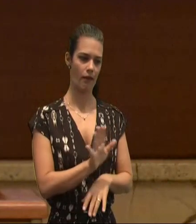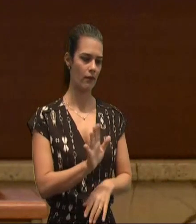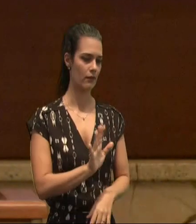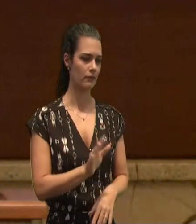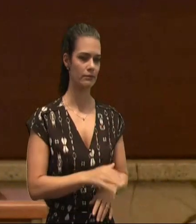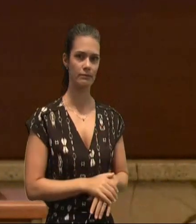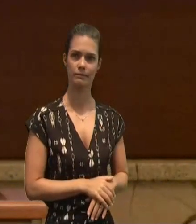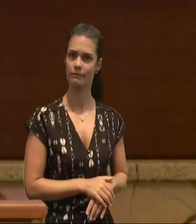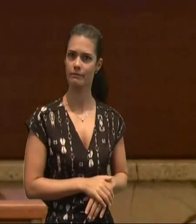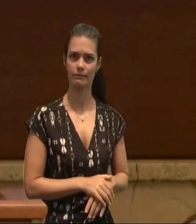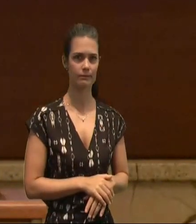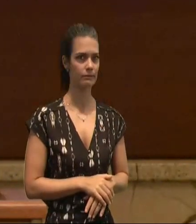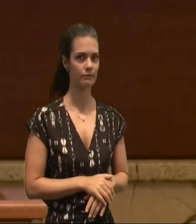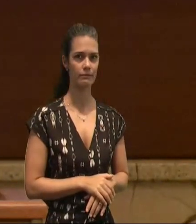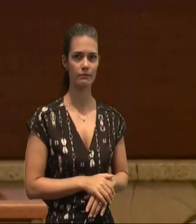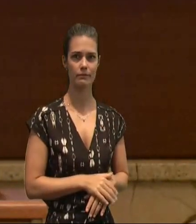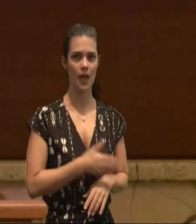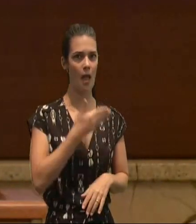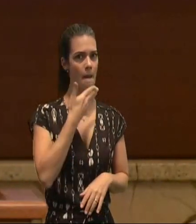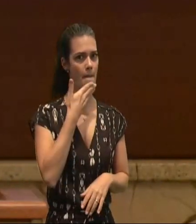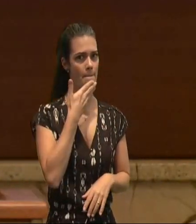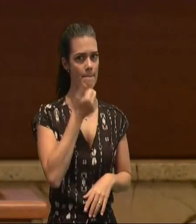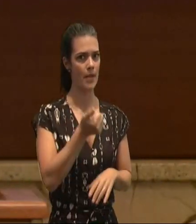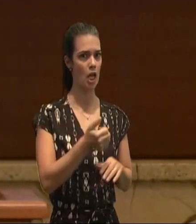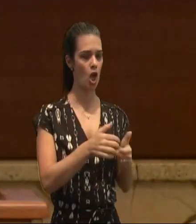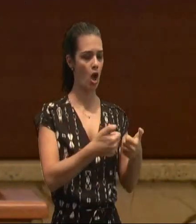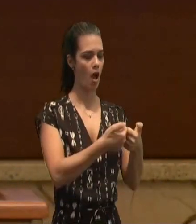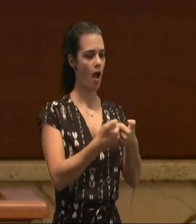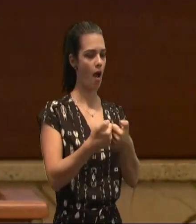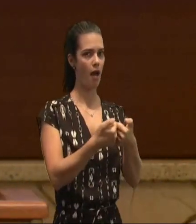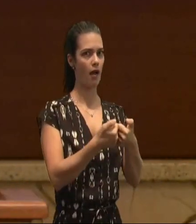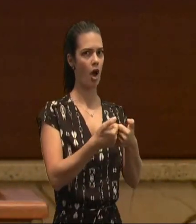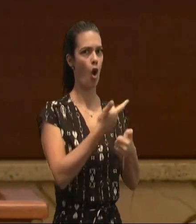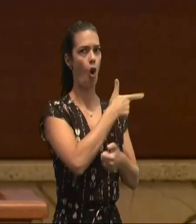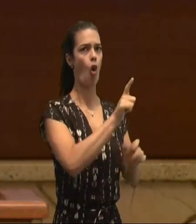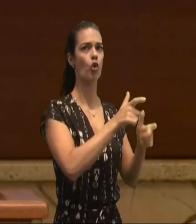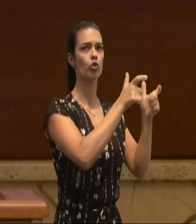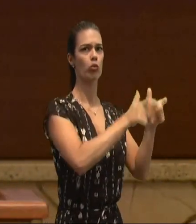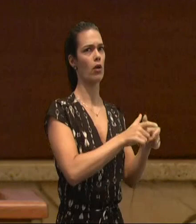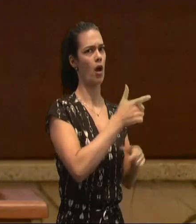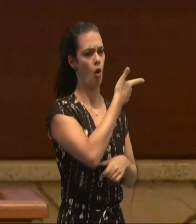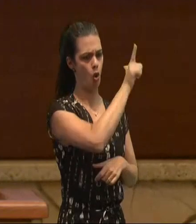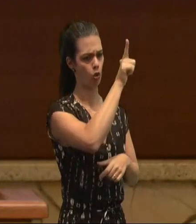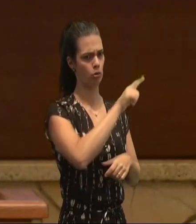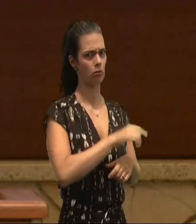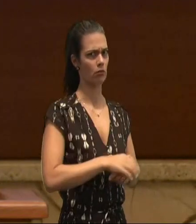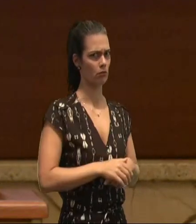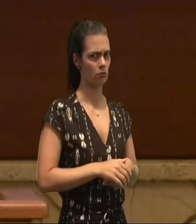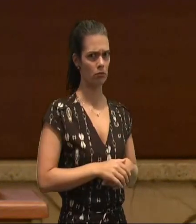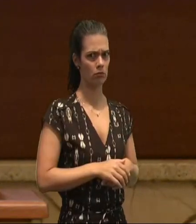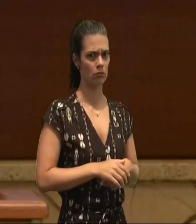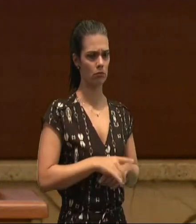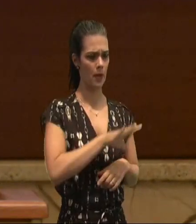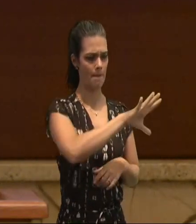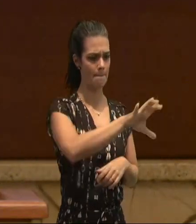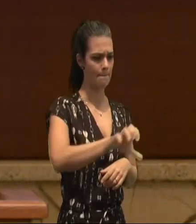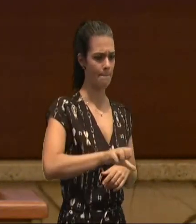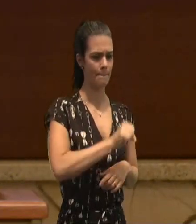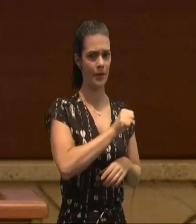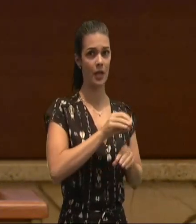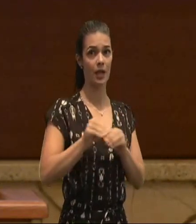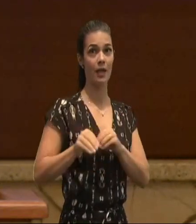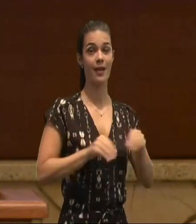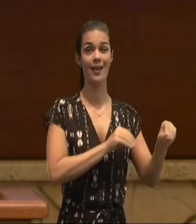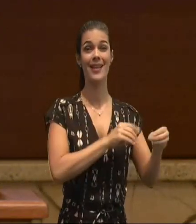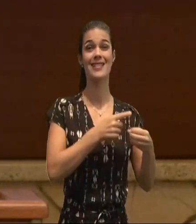transportá-la imediatamente para outro lugar. Os filisteus então tomam a arca e levam para Gate. Ali